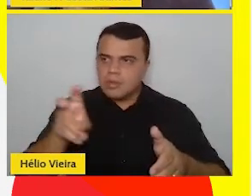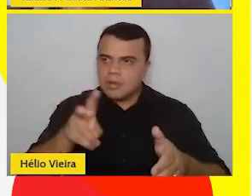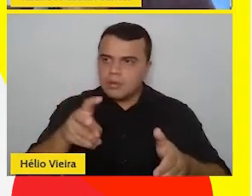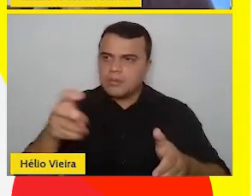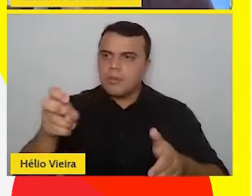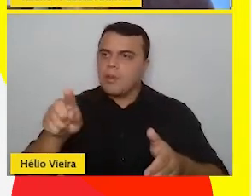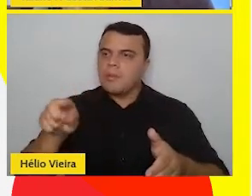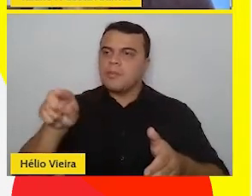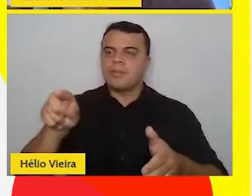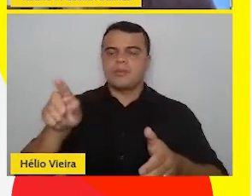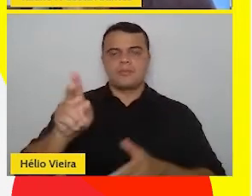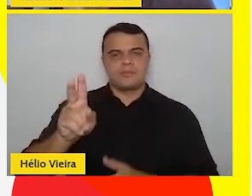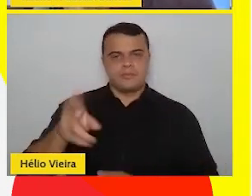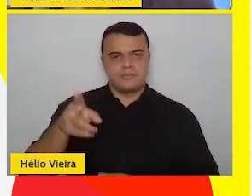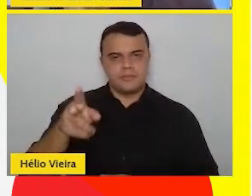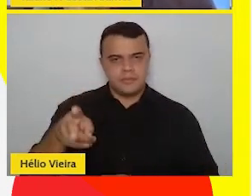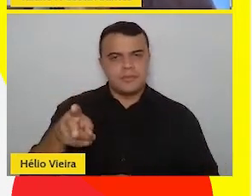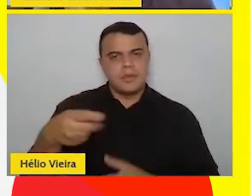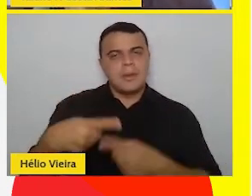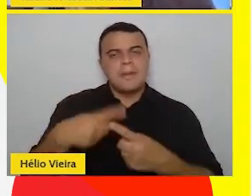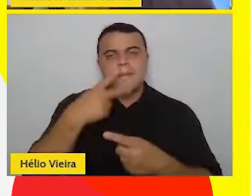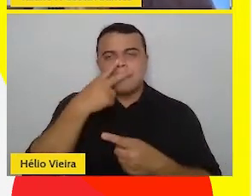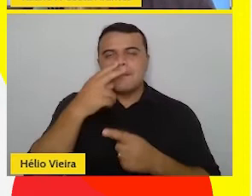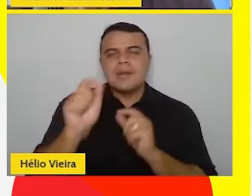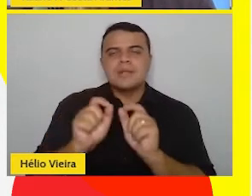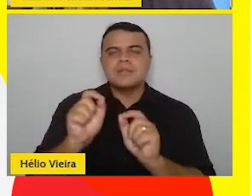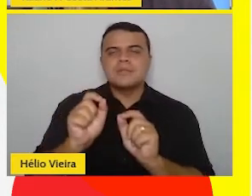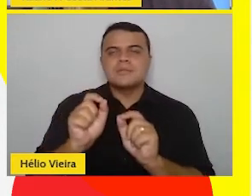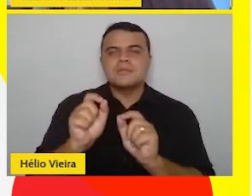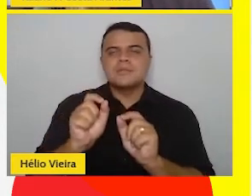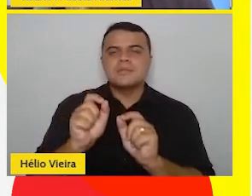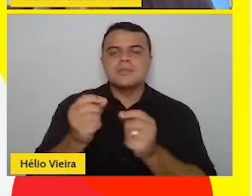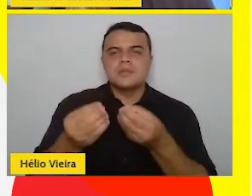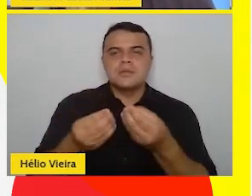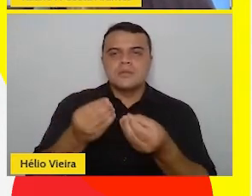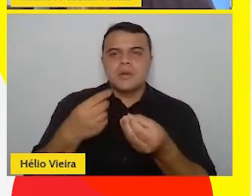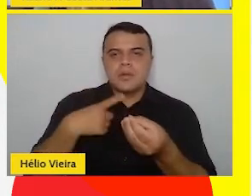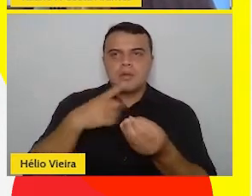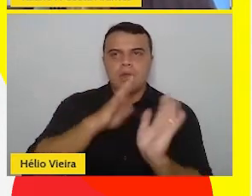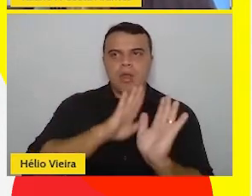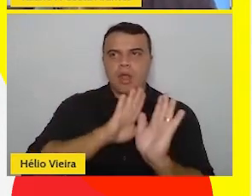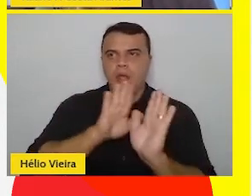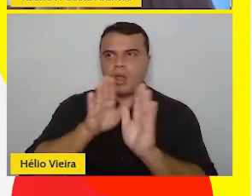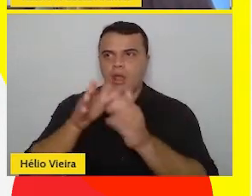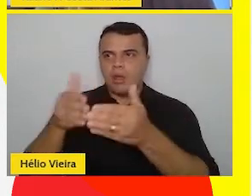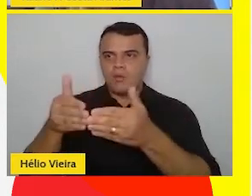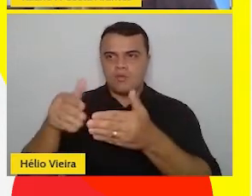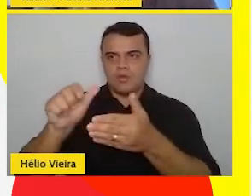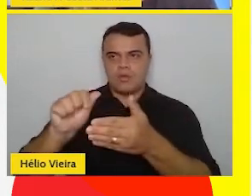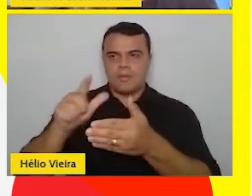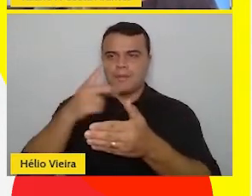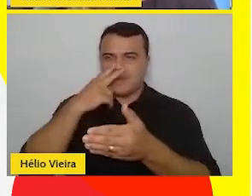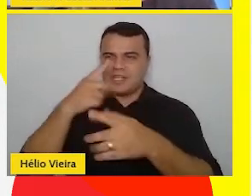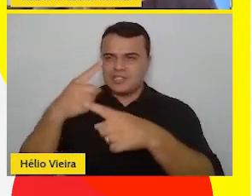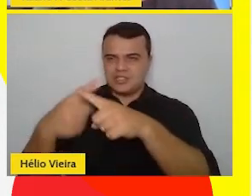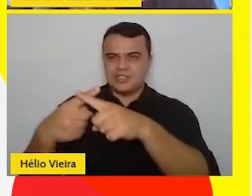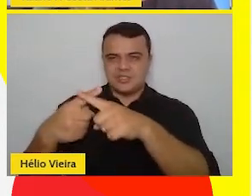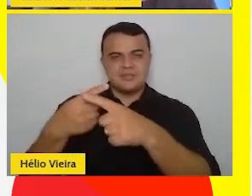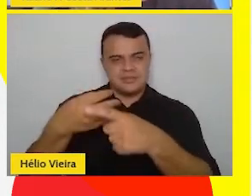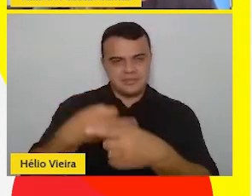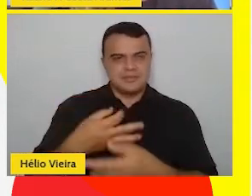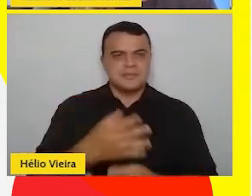novamente para o ponto, como se ele fosse um alvo, como se fosse um X, né?